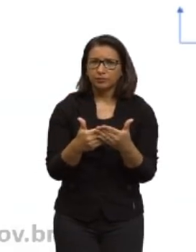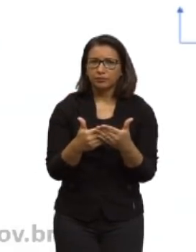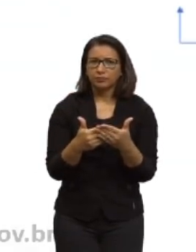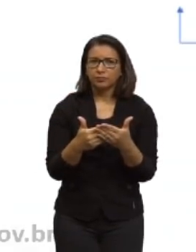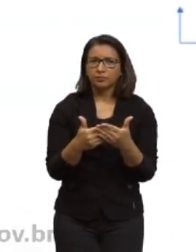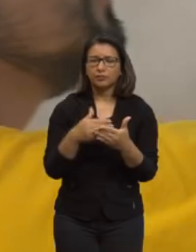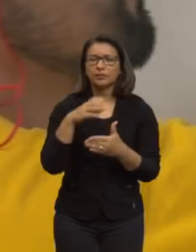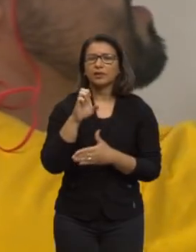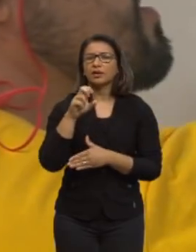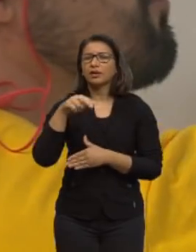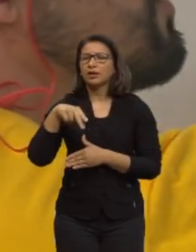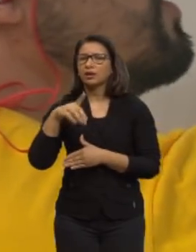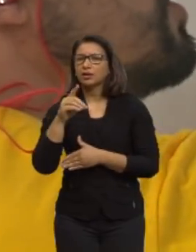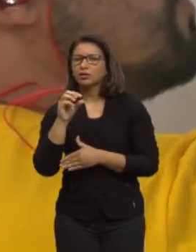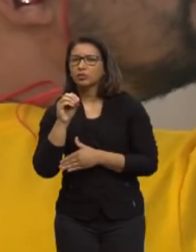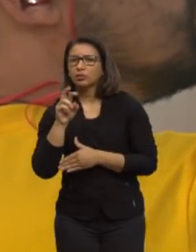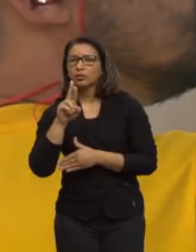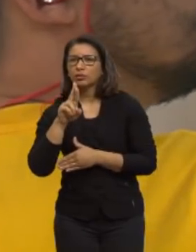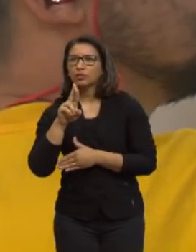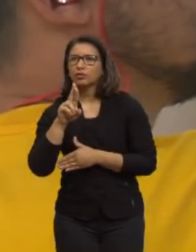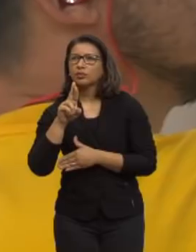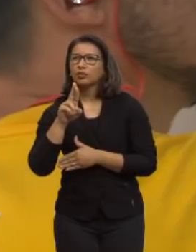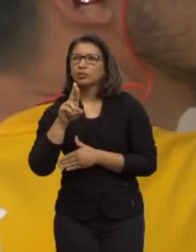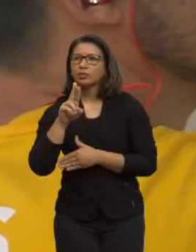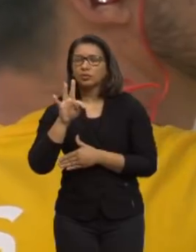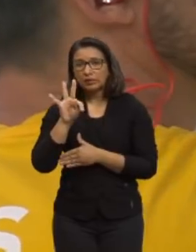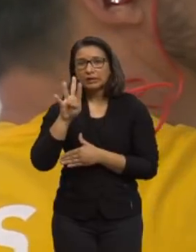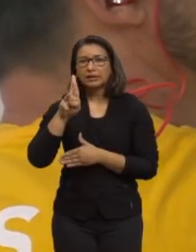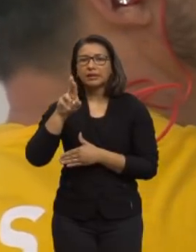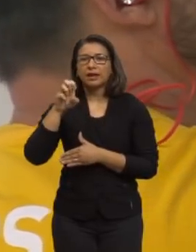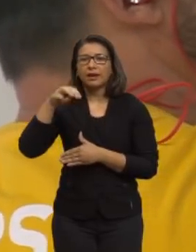endotérmico também é positivo